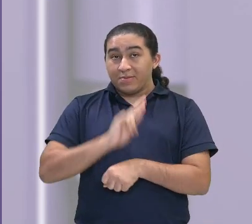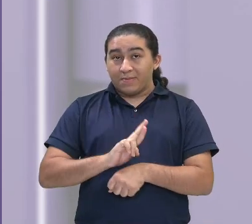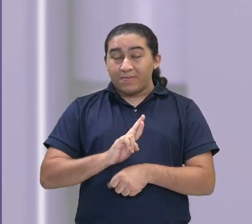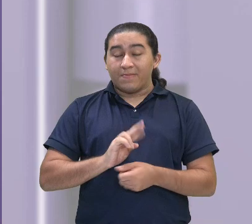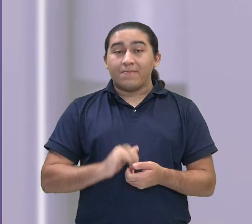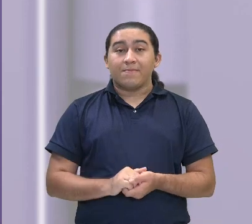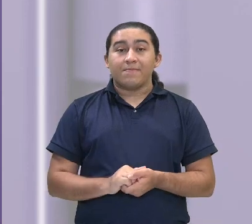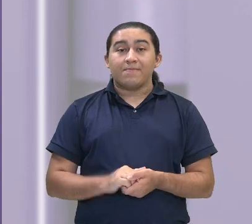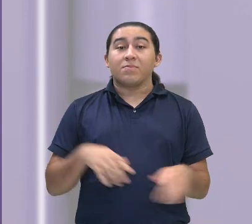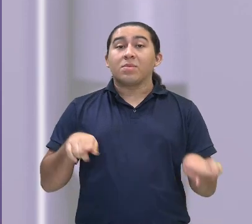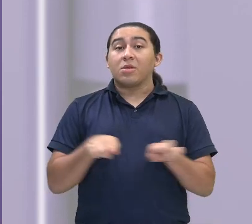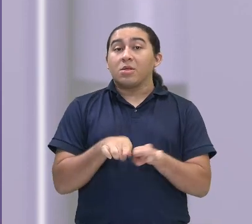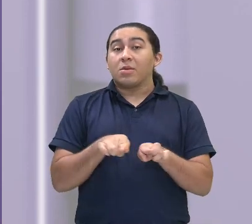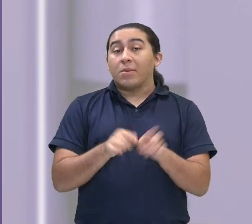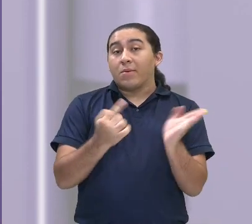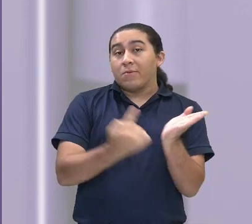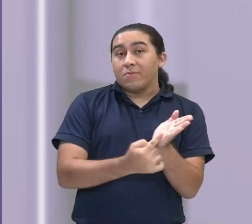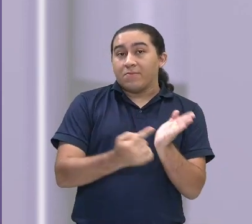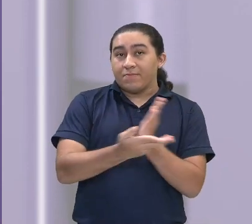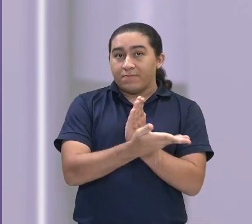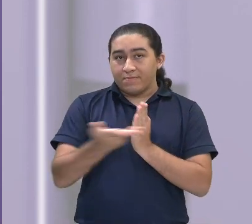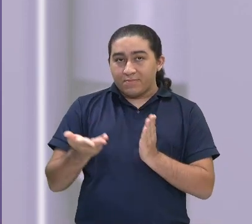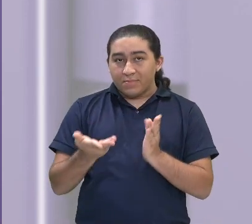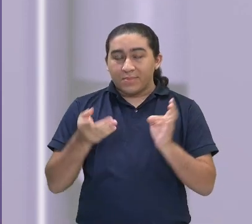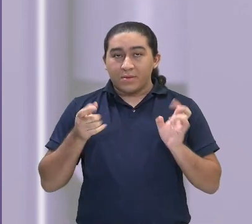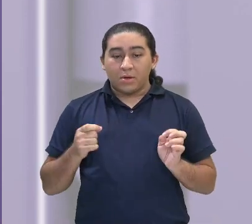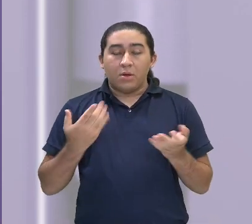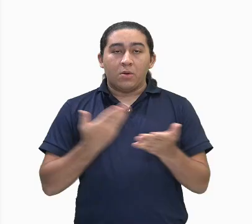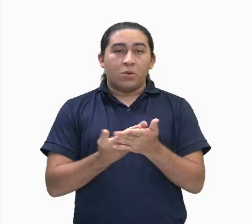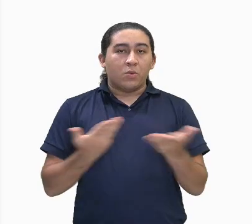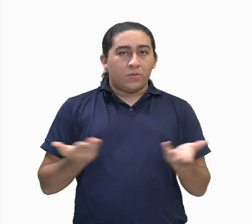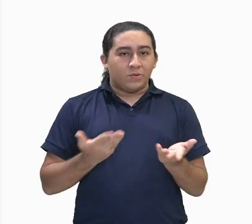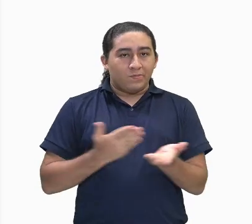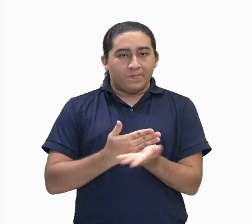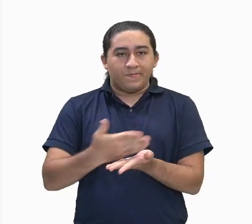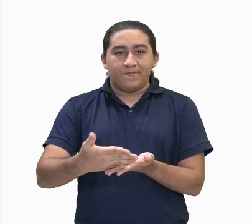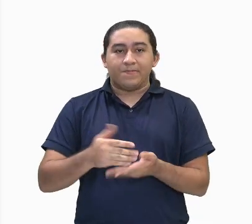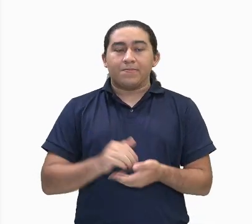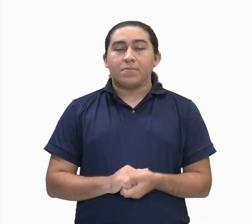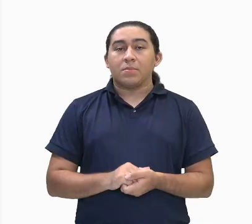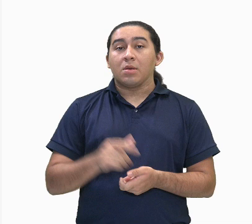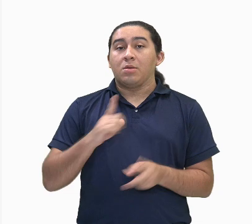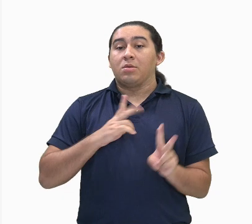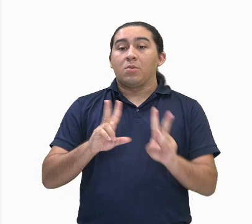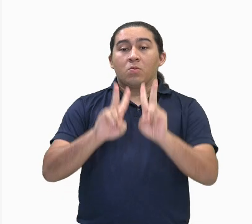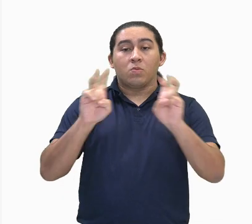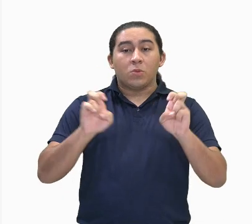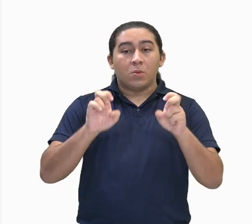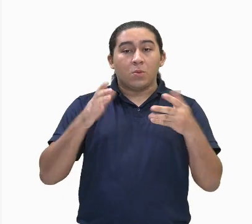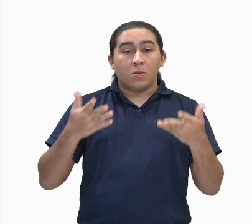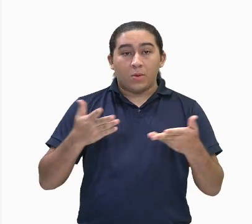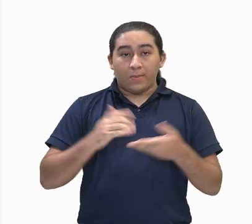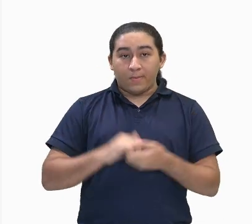Religioso, e quero convidar você para a aula de hoje, do qual vamos tratar